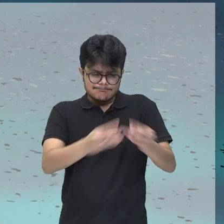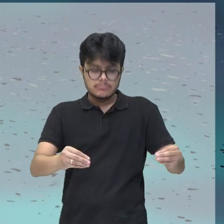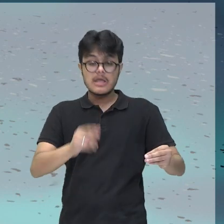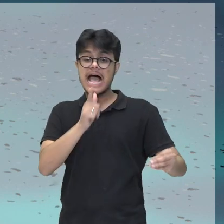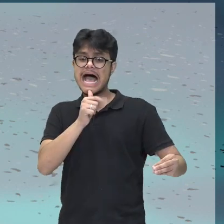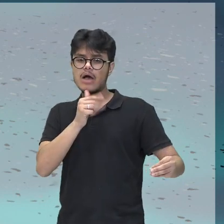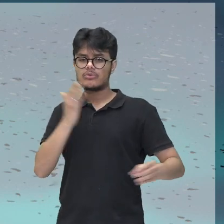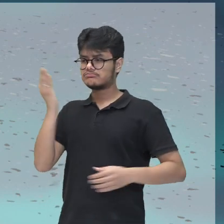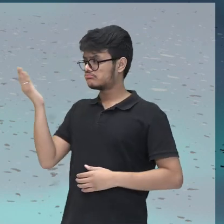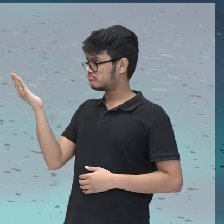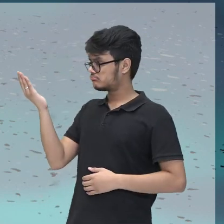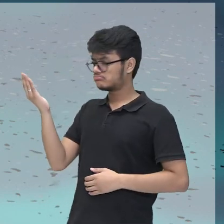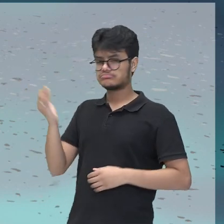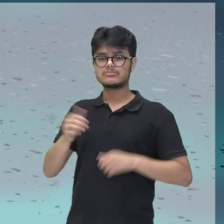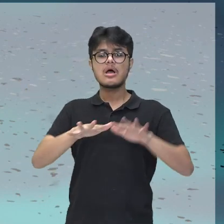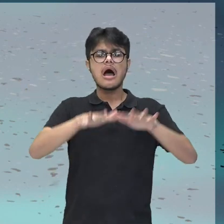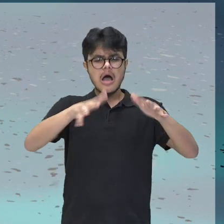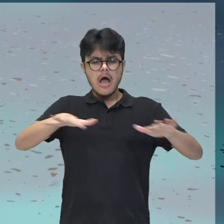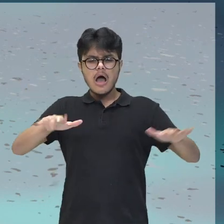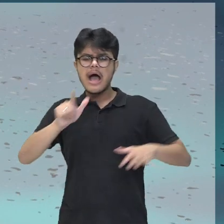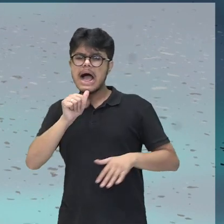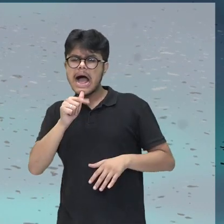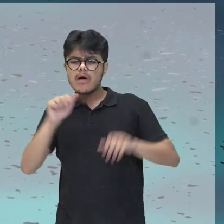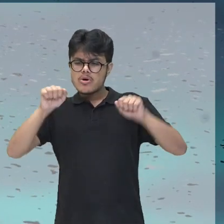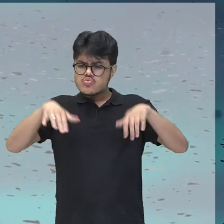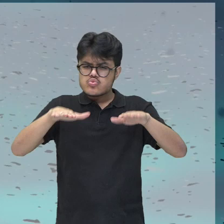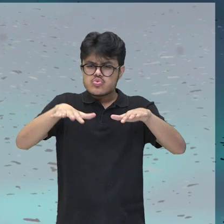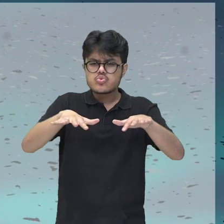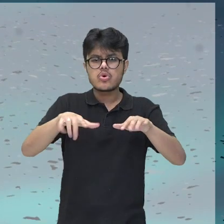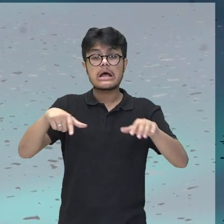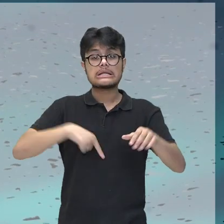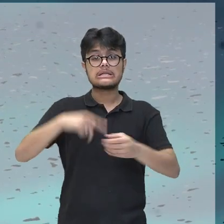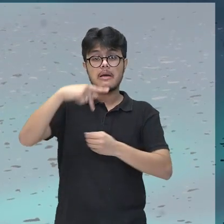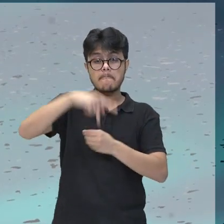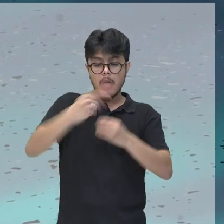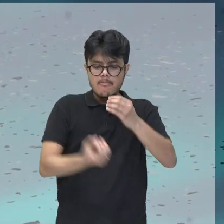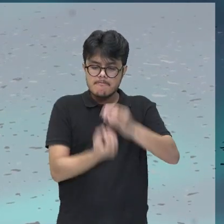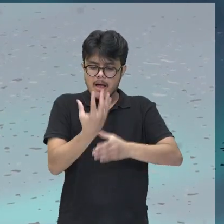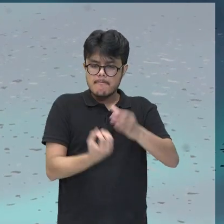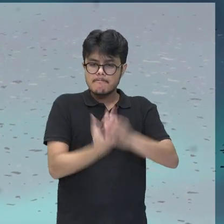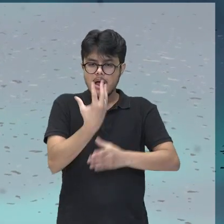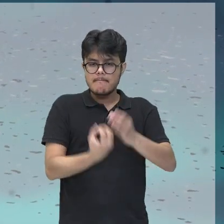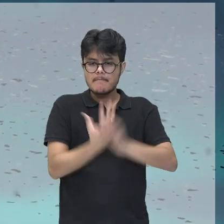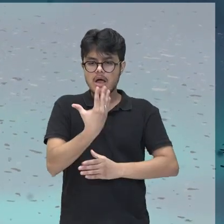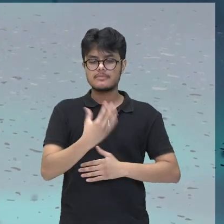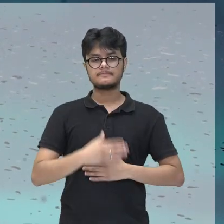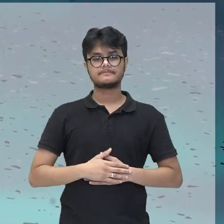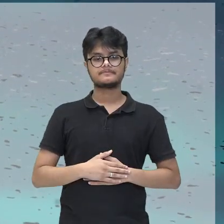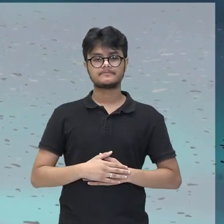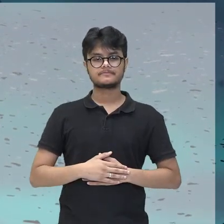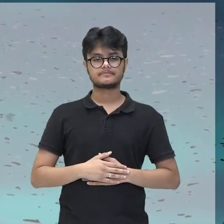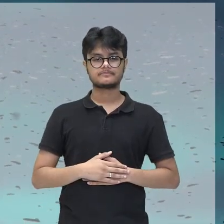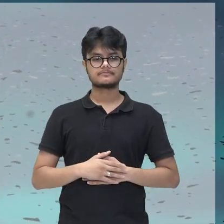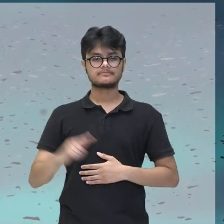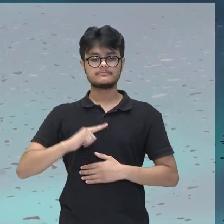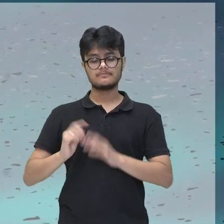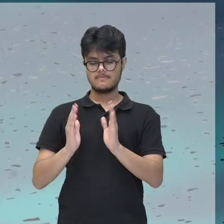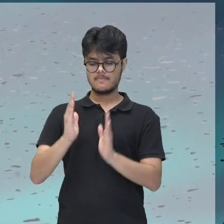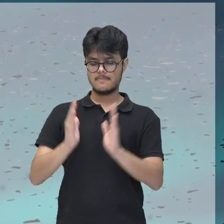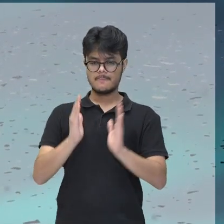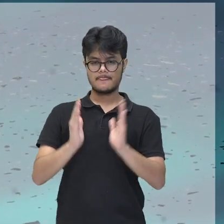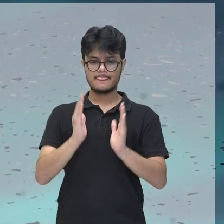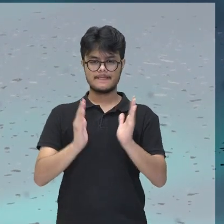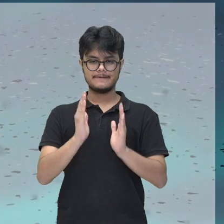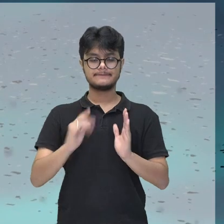aquático, né? Criando matéria-prima do petróleo, né? E em seguida nós temos